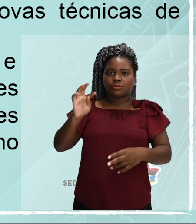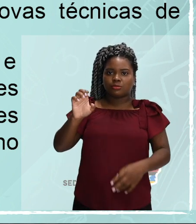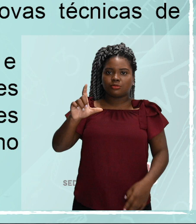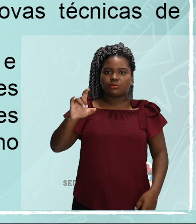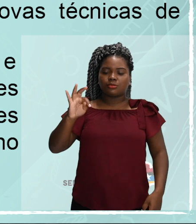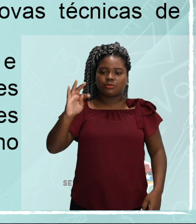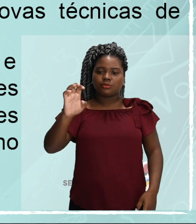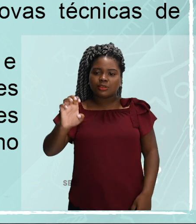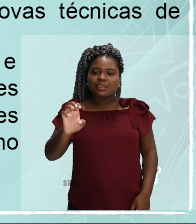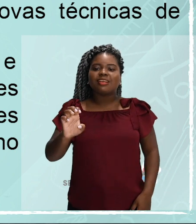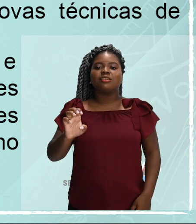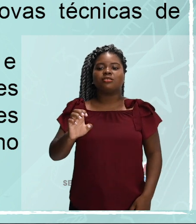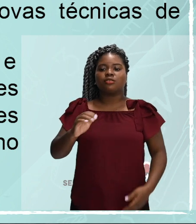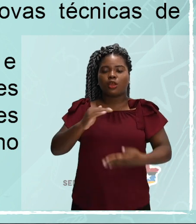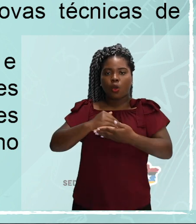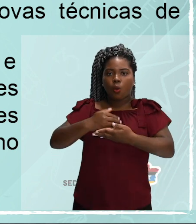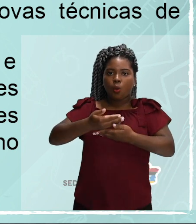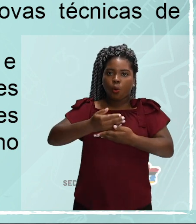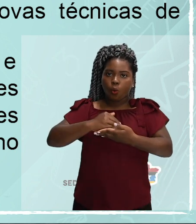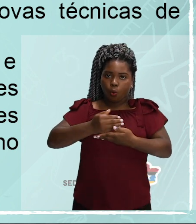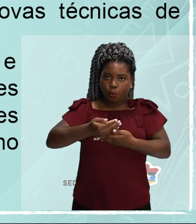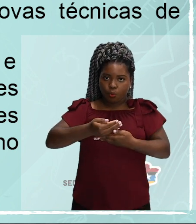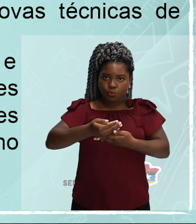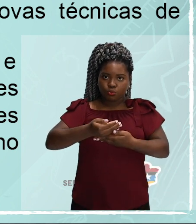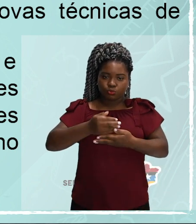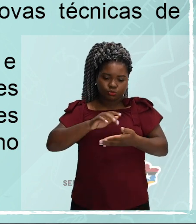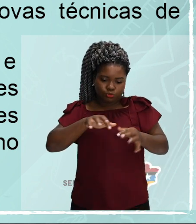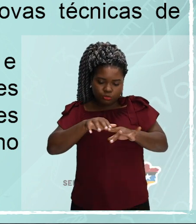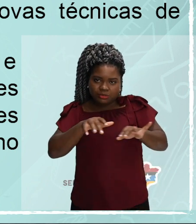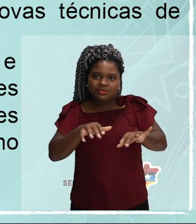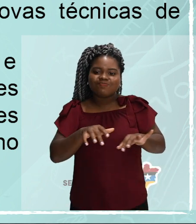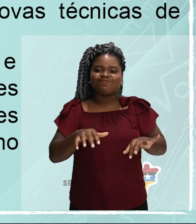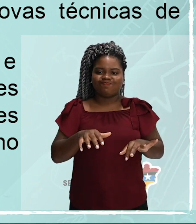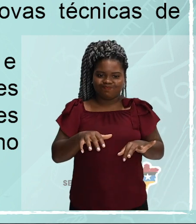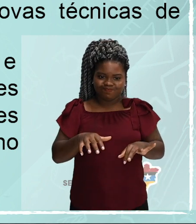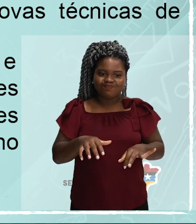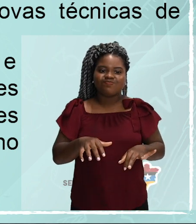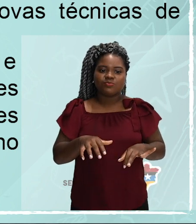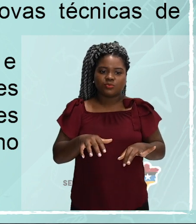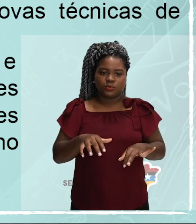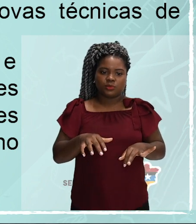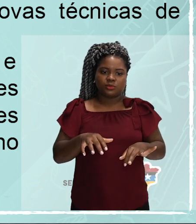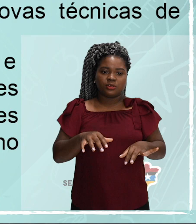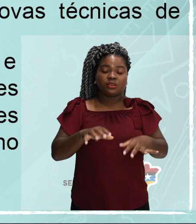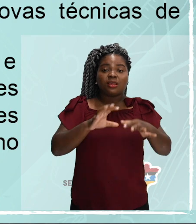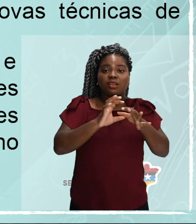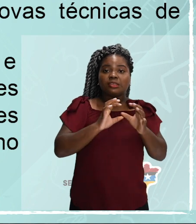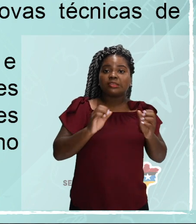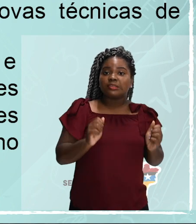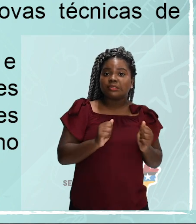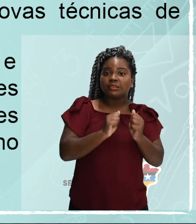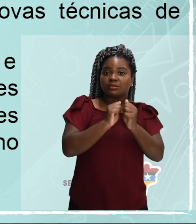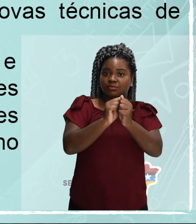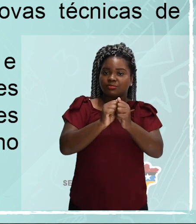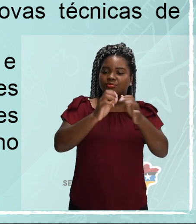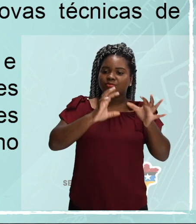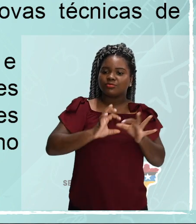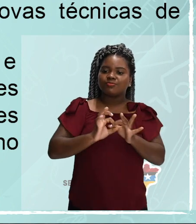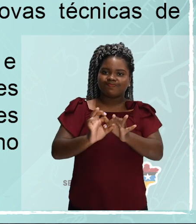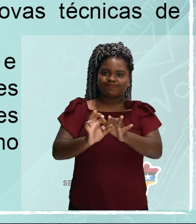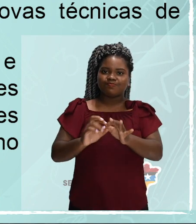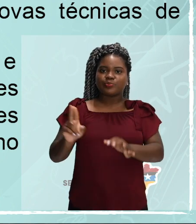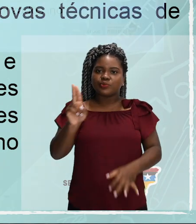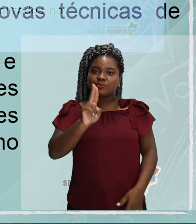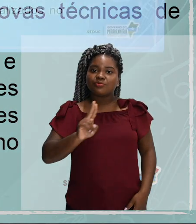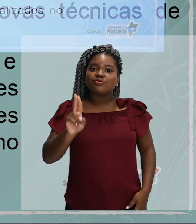telecomunicações, têm possibilitado a utilização de novas técnicas de coleta e processamento de dados do